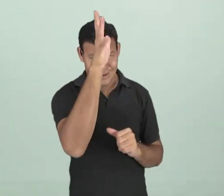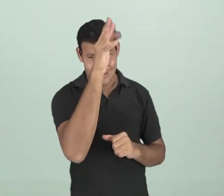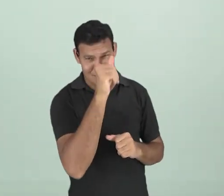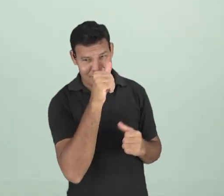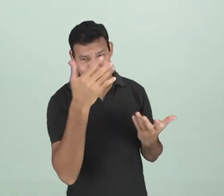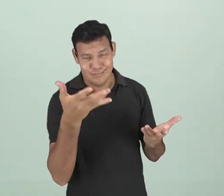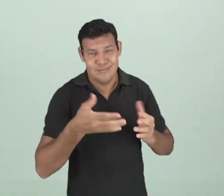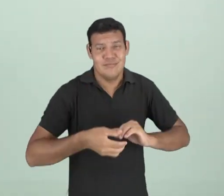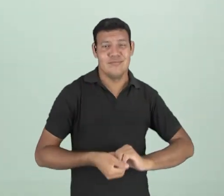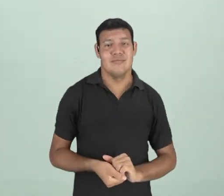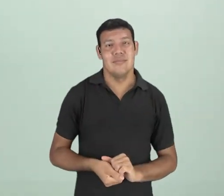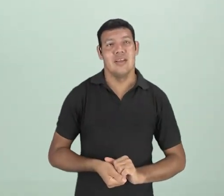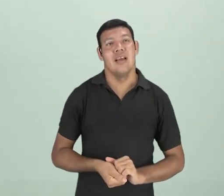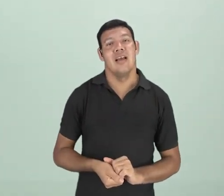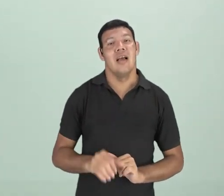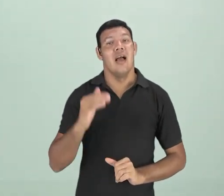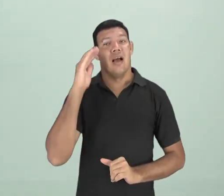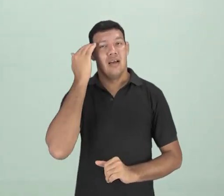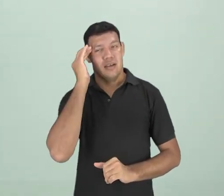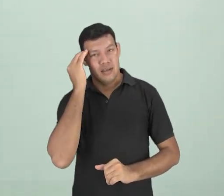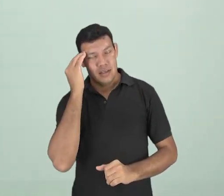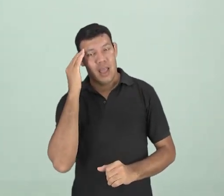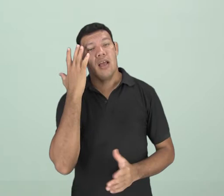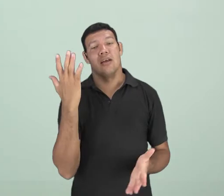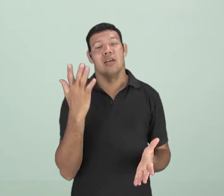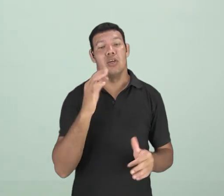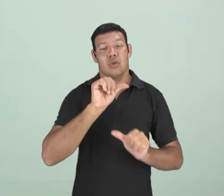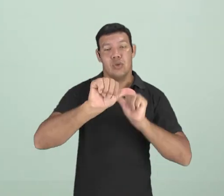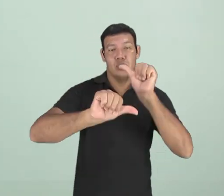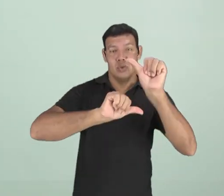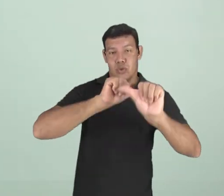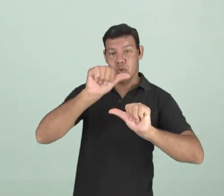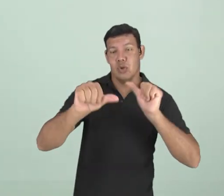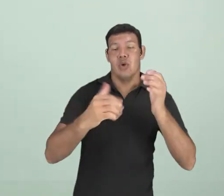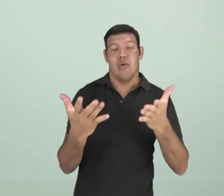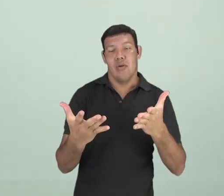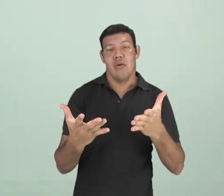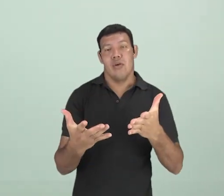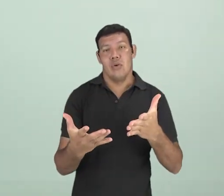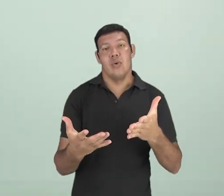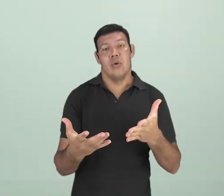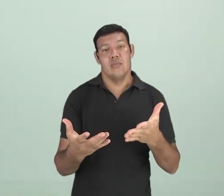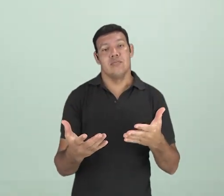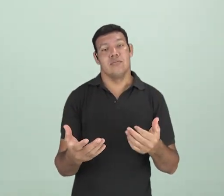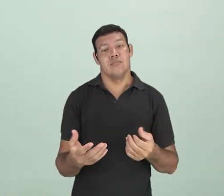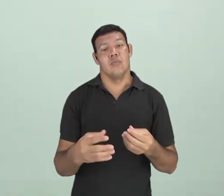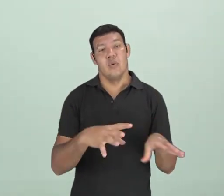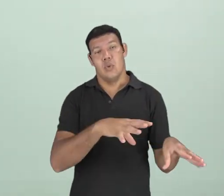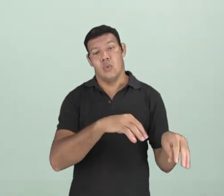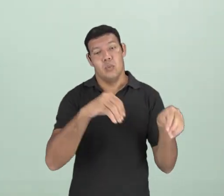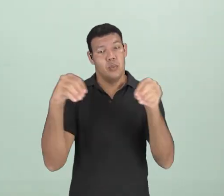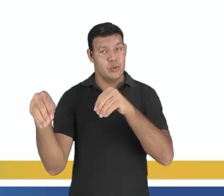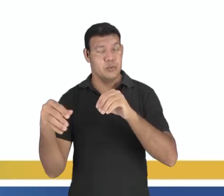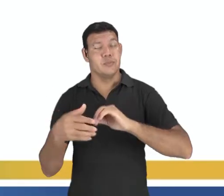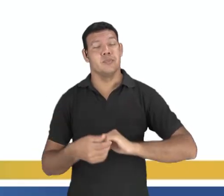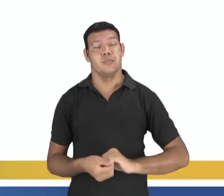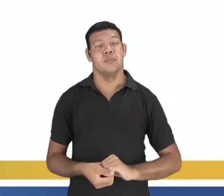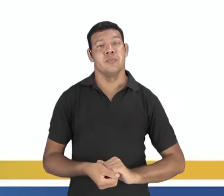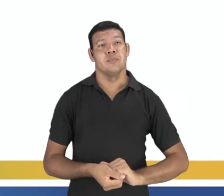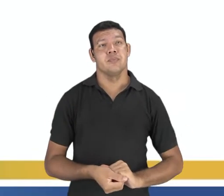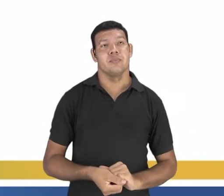lá entender como que esse saiu desse processo de escambo para o processo que a gente tem atualmente. Observem aí.